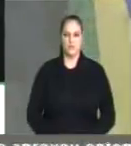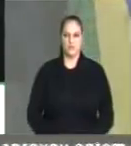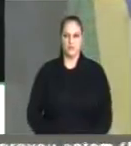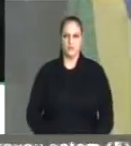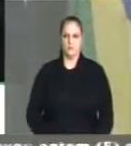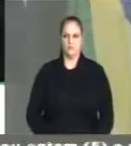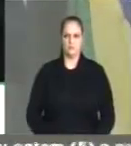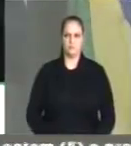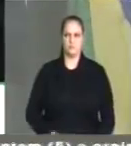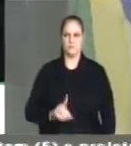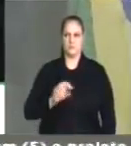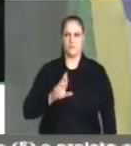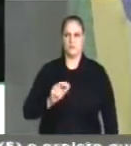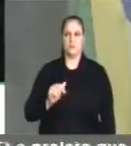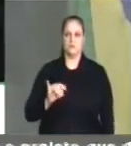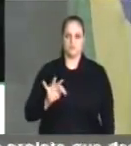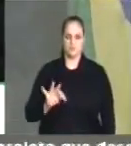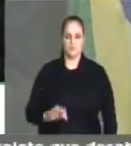Dona Doroti